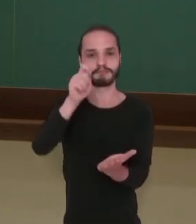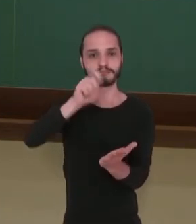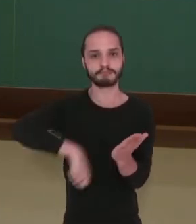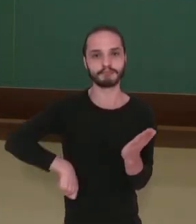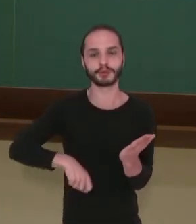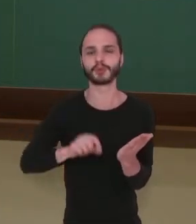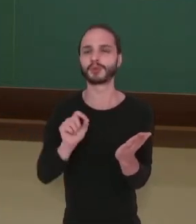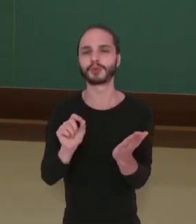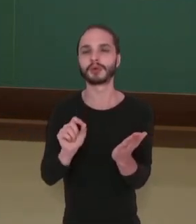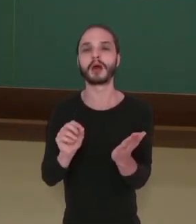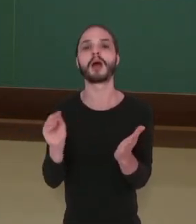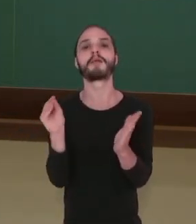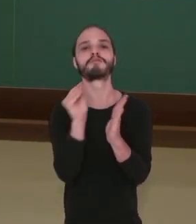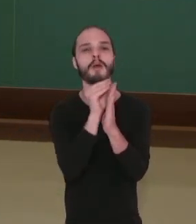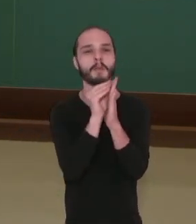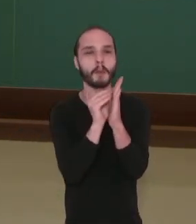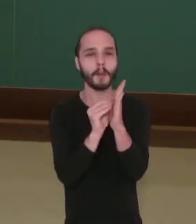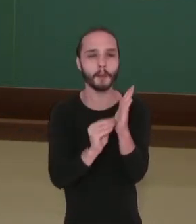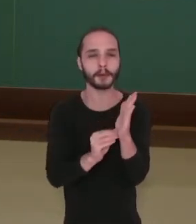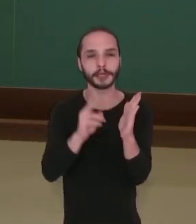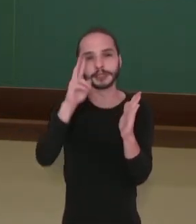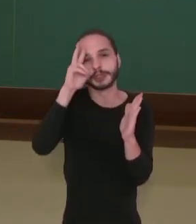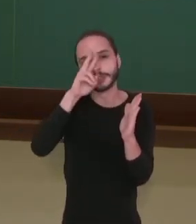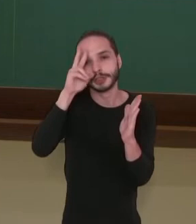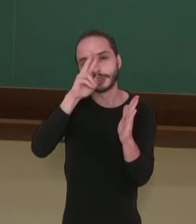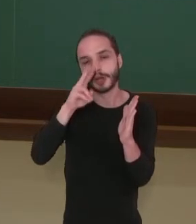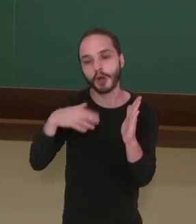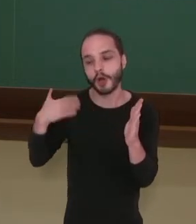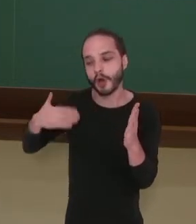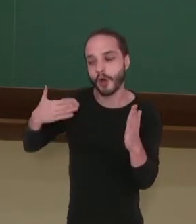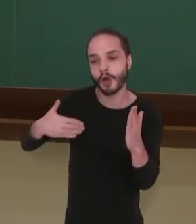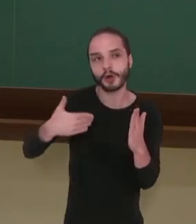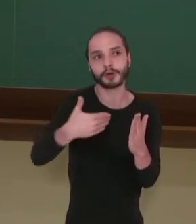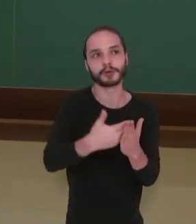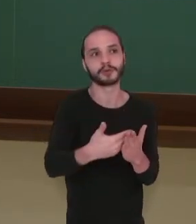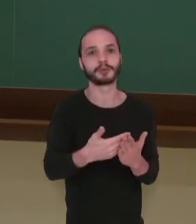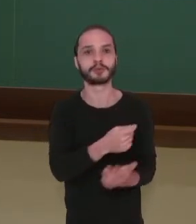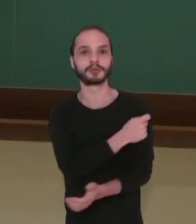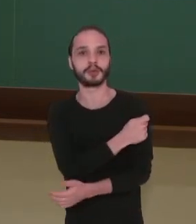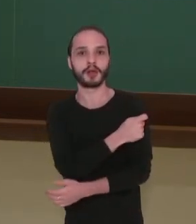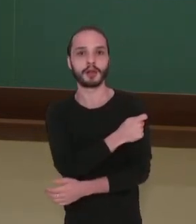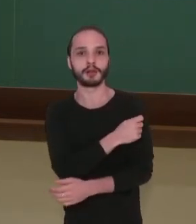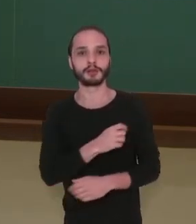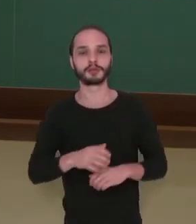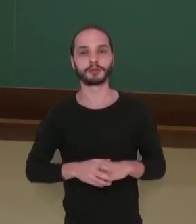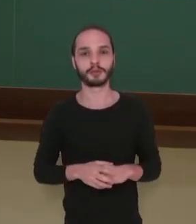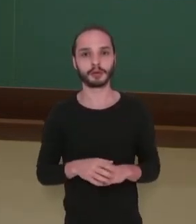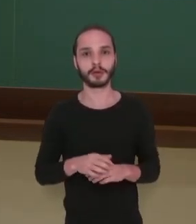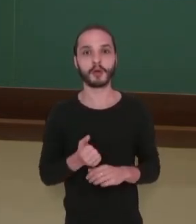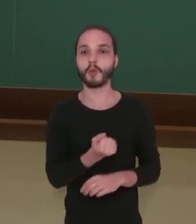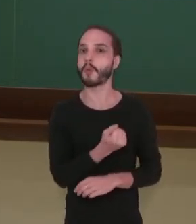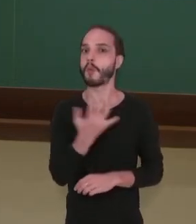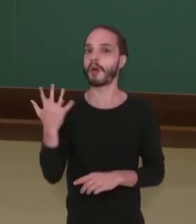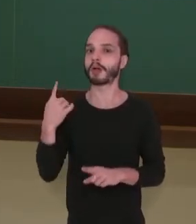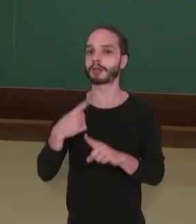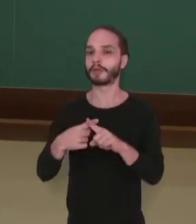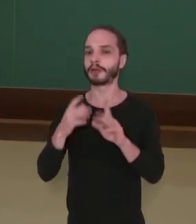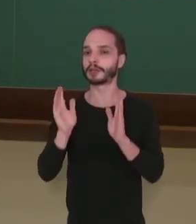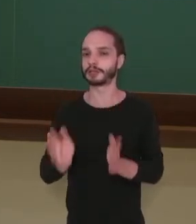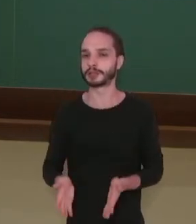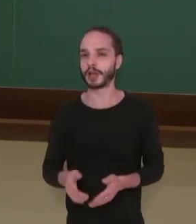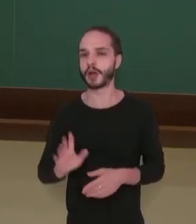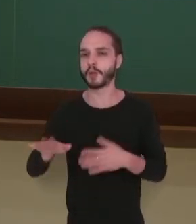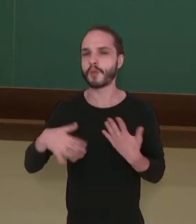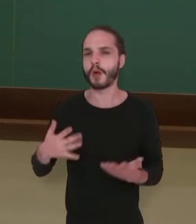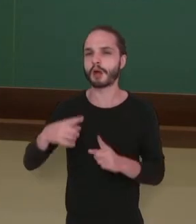assim, a gente monta todo um histórico comportamental do aluno transgressor. Quantas vezes ele cometeu, quais tipos de infrações ele cometeu,